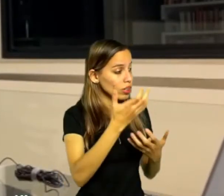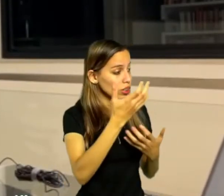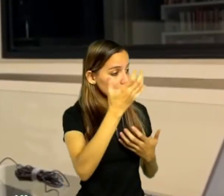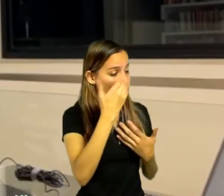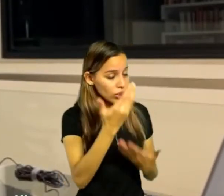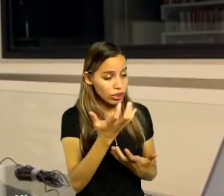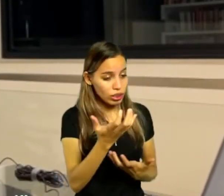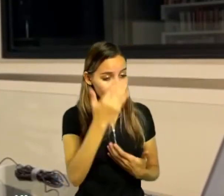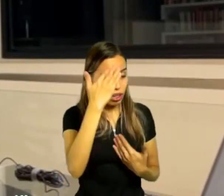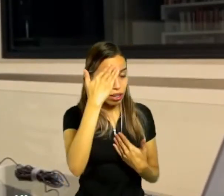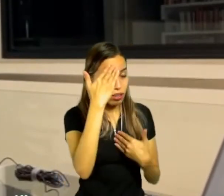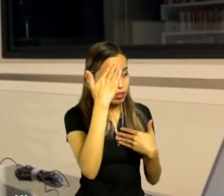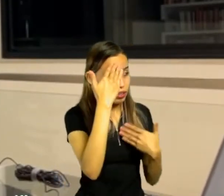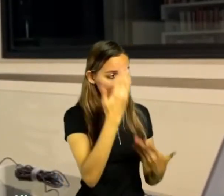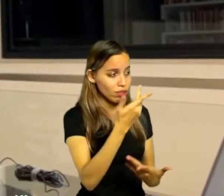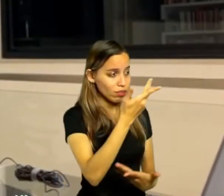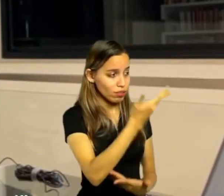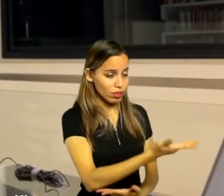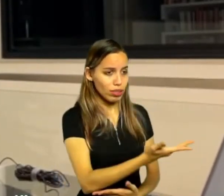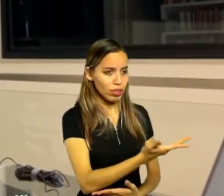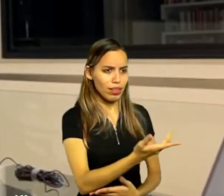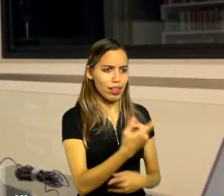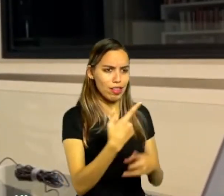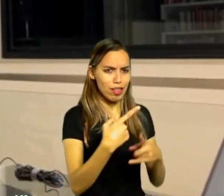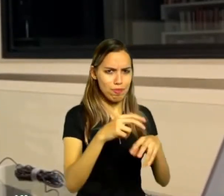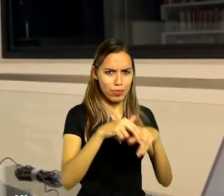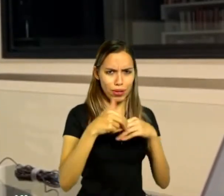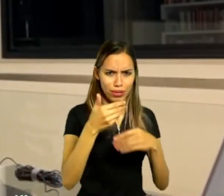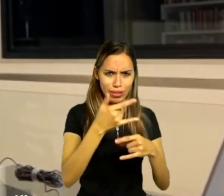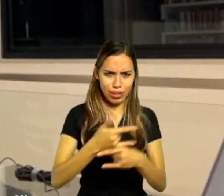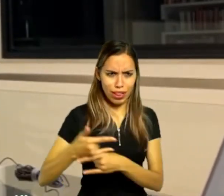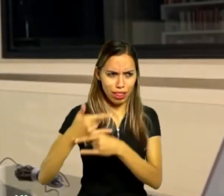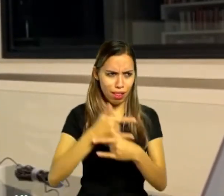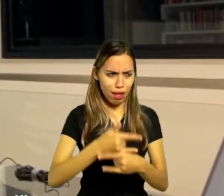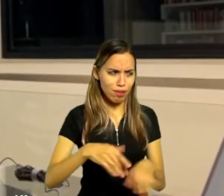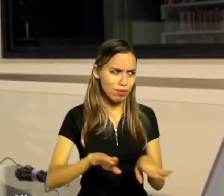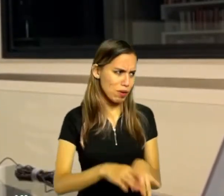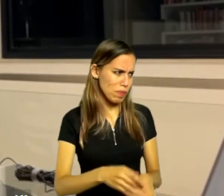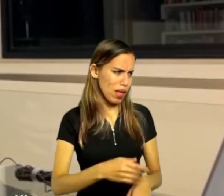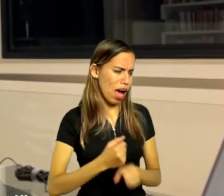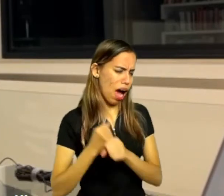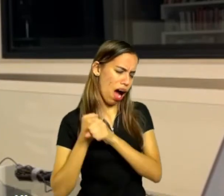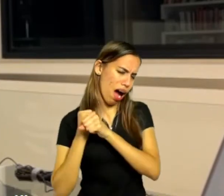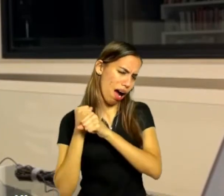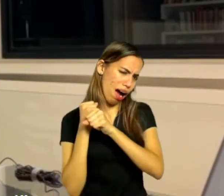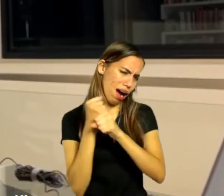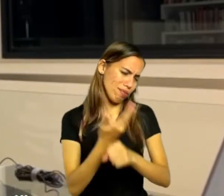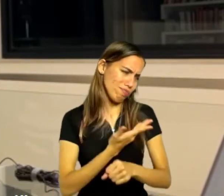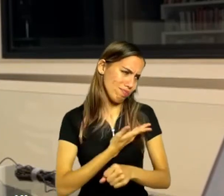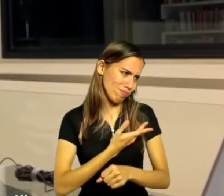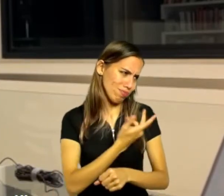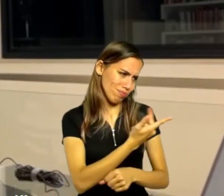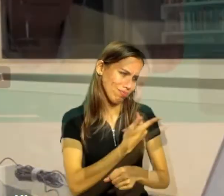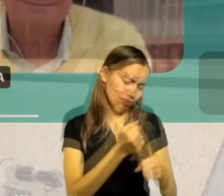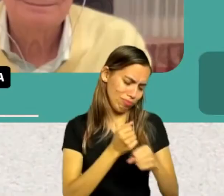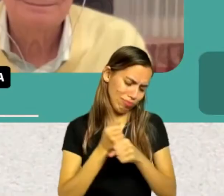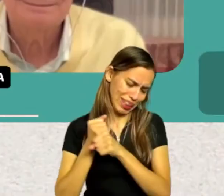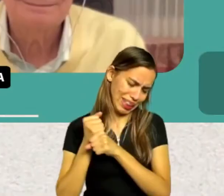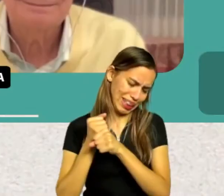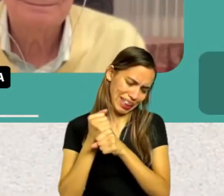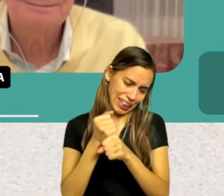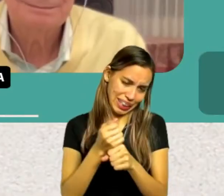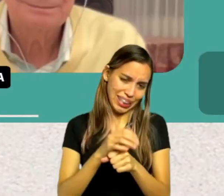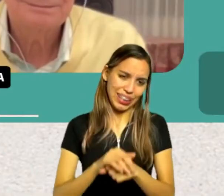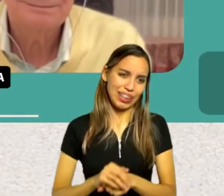só por essa live, mas por tantos anos de amizade e sequência mesmo da